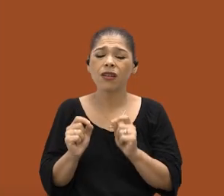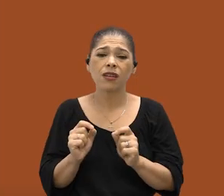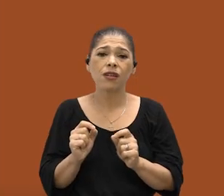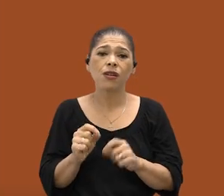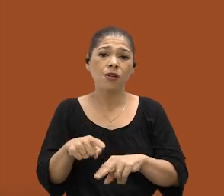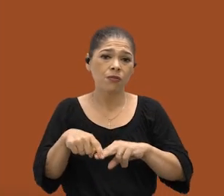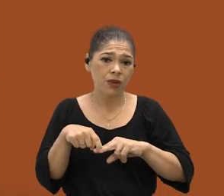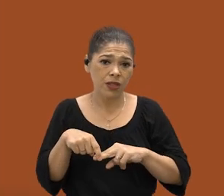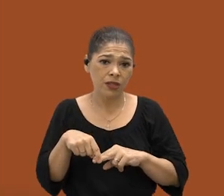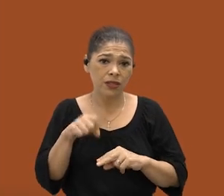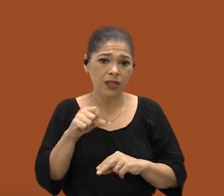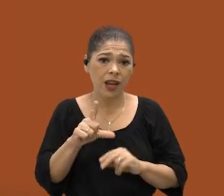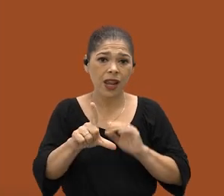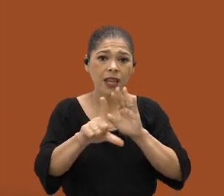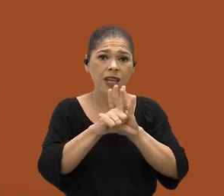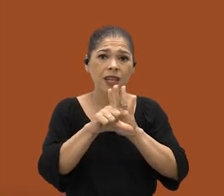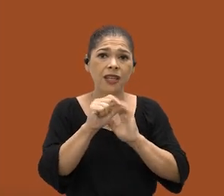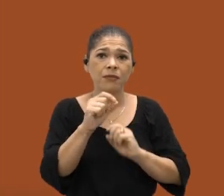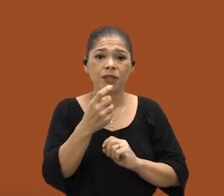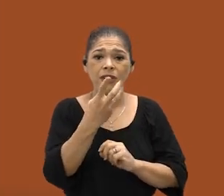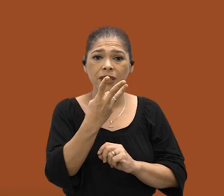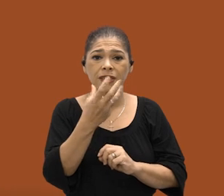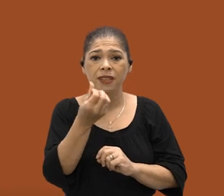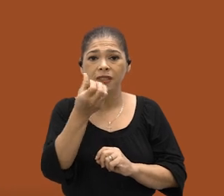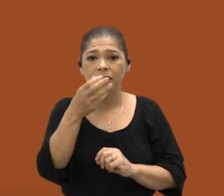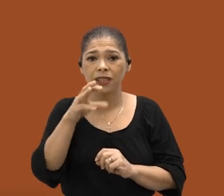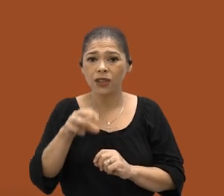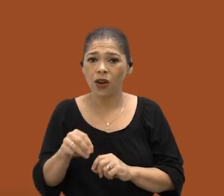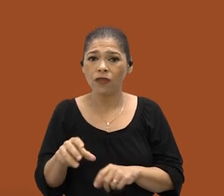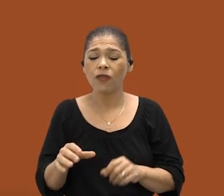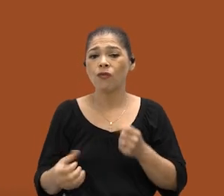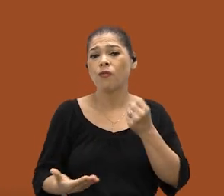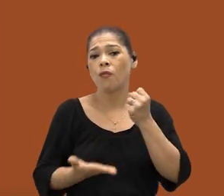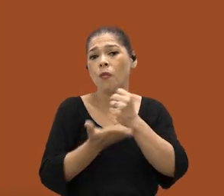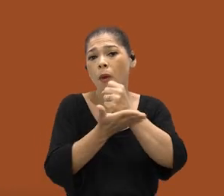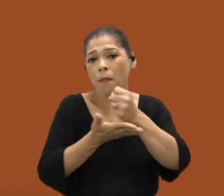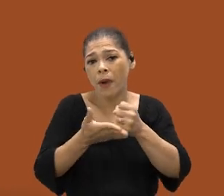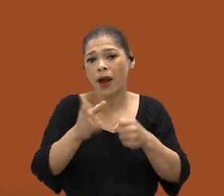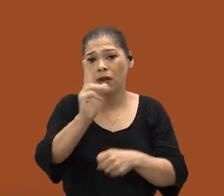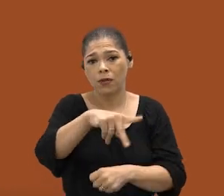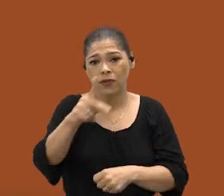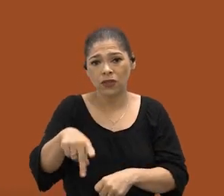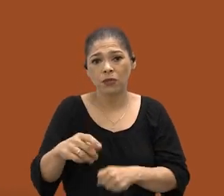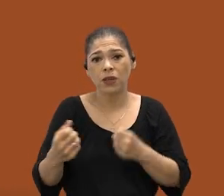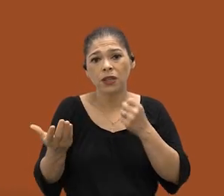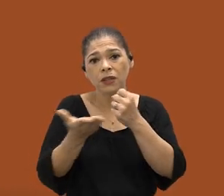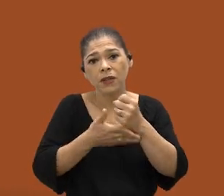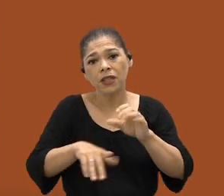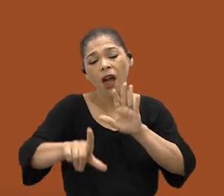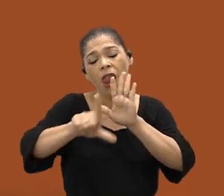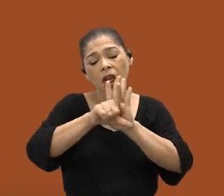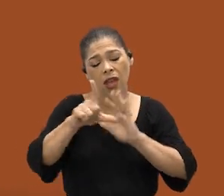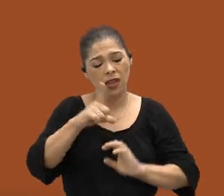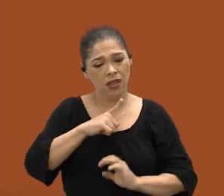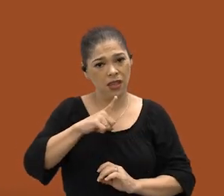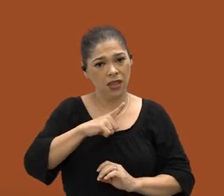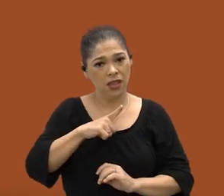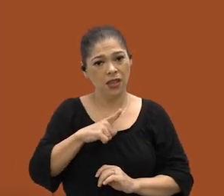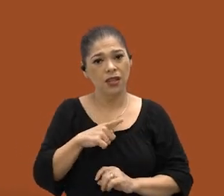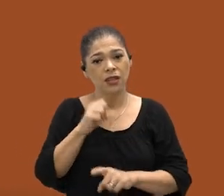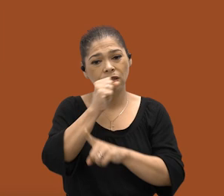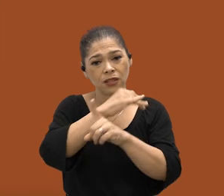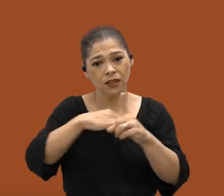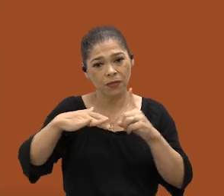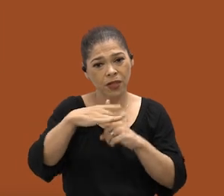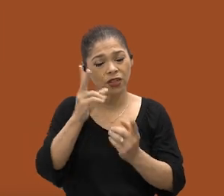mencionar que portanto se a lei 369 da pelo menos um Amparo ao professor para que ele possa se respaldar legalmente